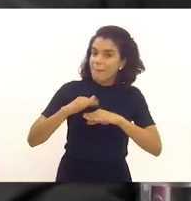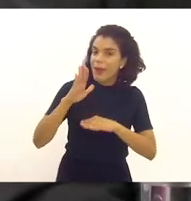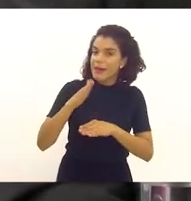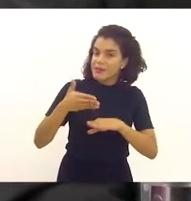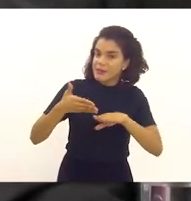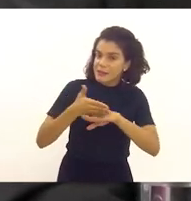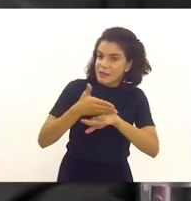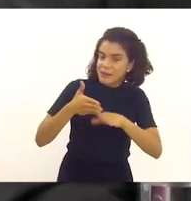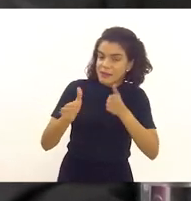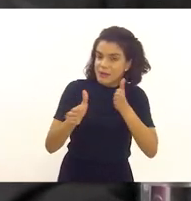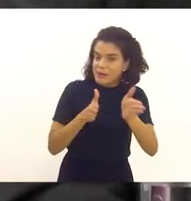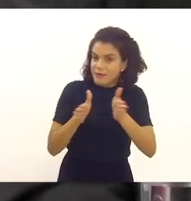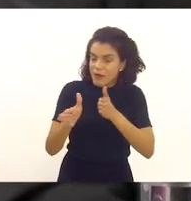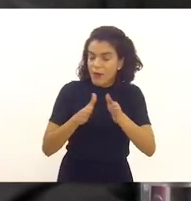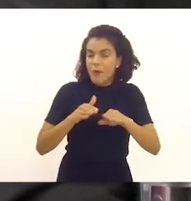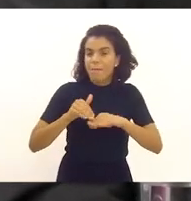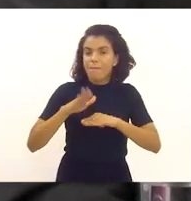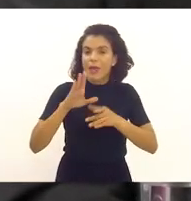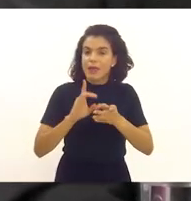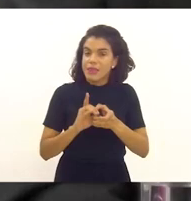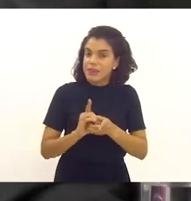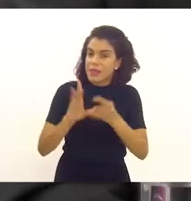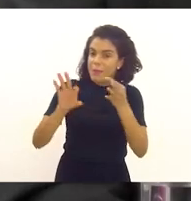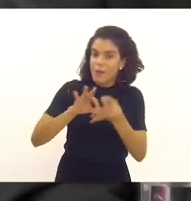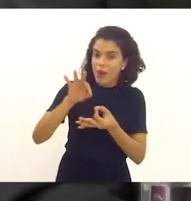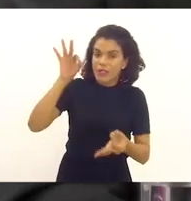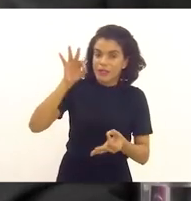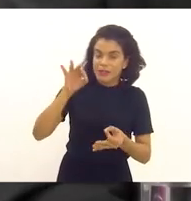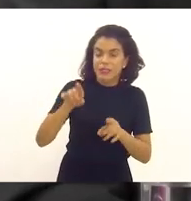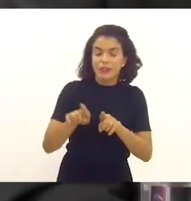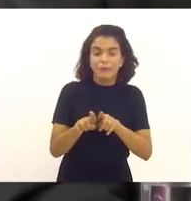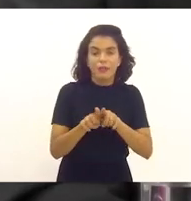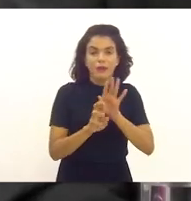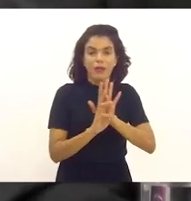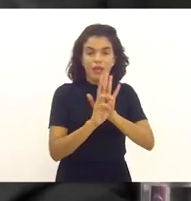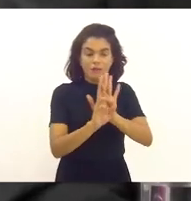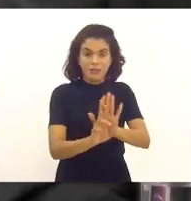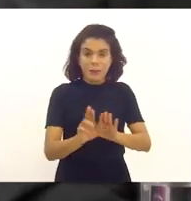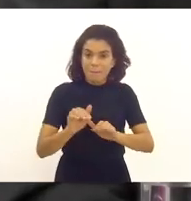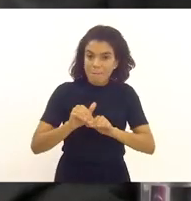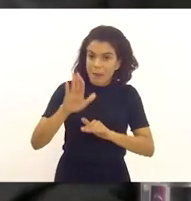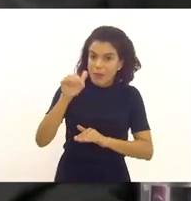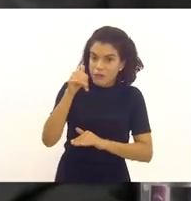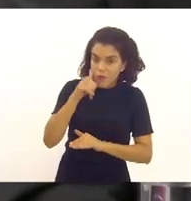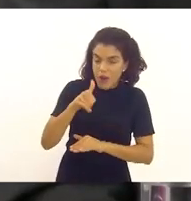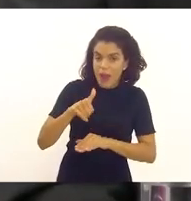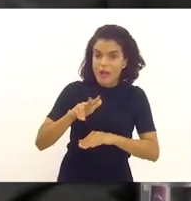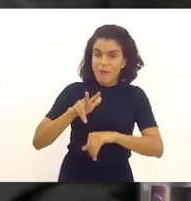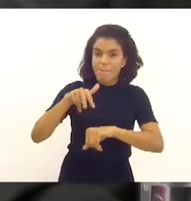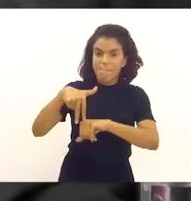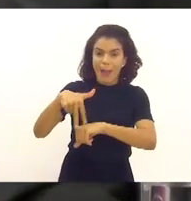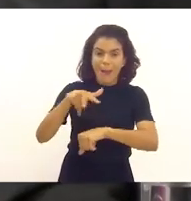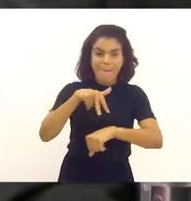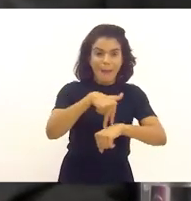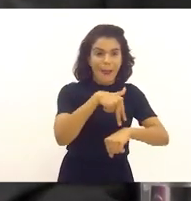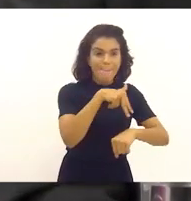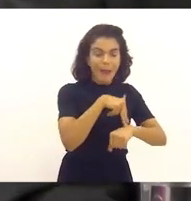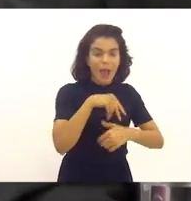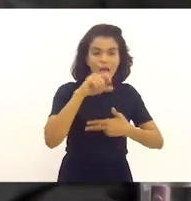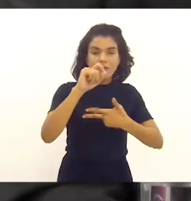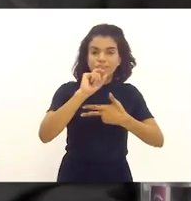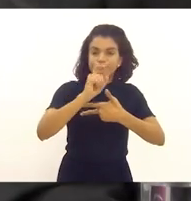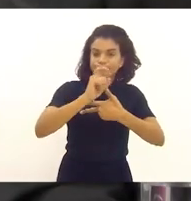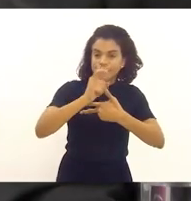a justiça seja mais democrática e democracia representatividade Enquanto Mais mulheres estiverem nos espaços de poder não só no